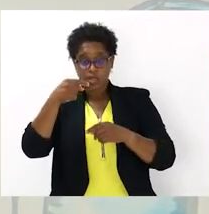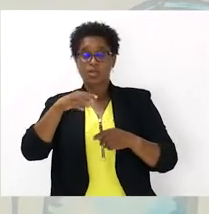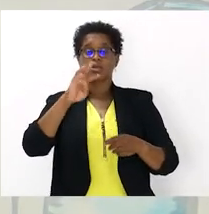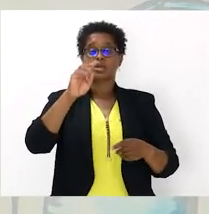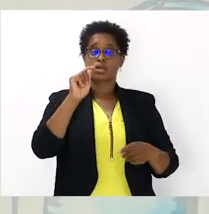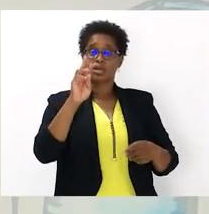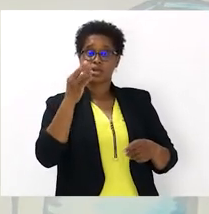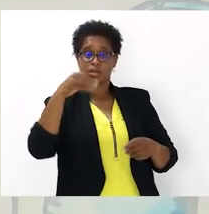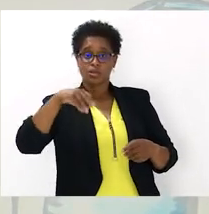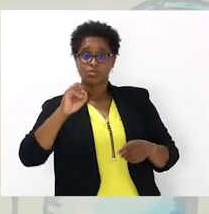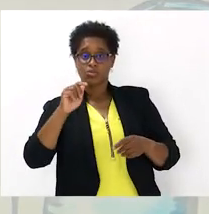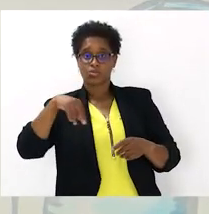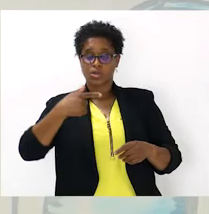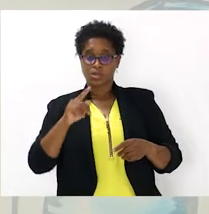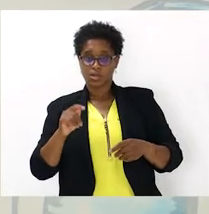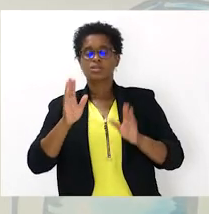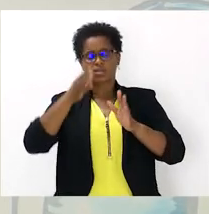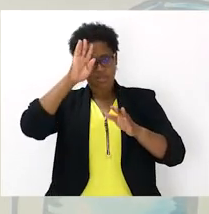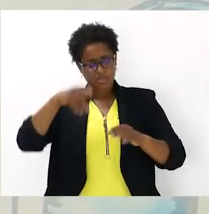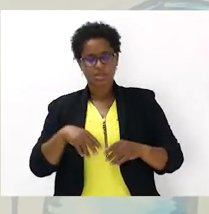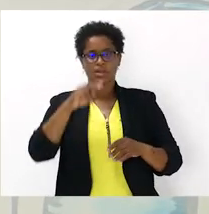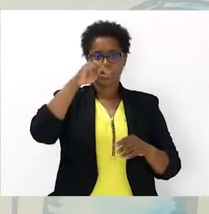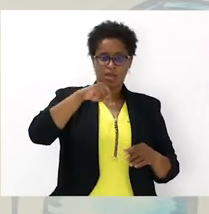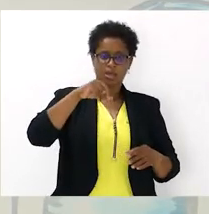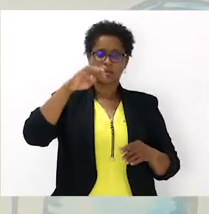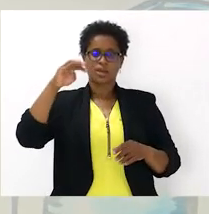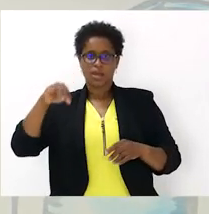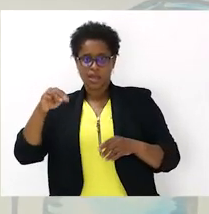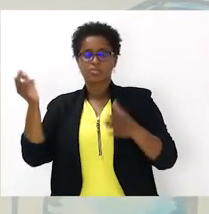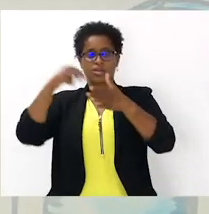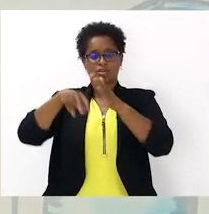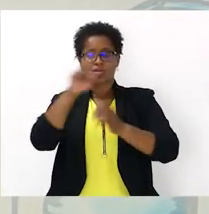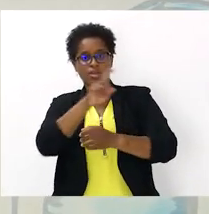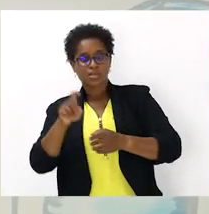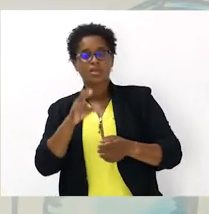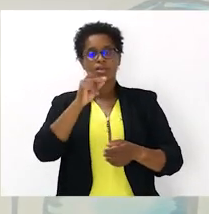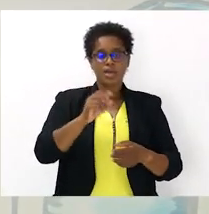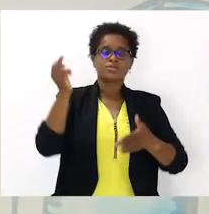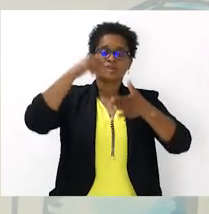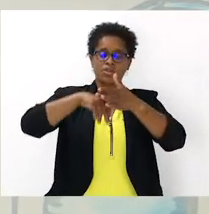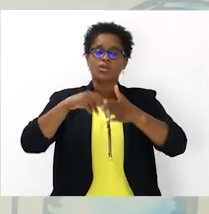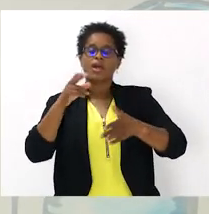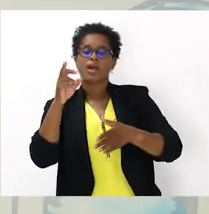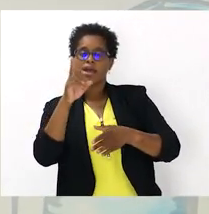expoentes. E já sabem que M, N pertencente a Z e A pertencente a R,